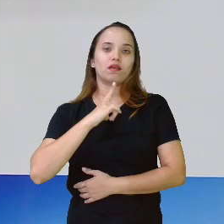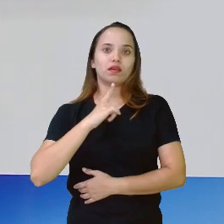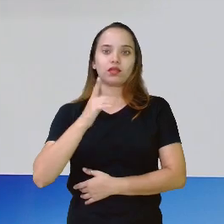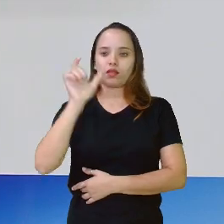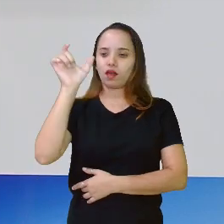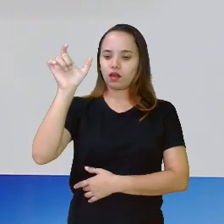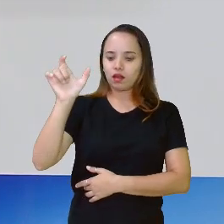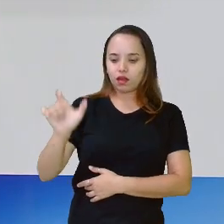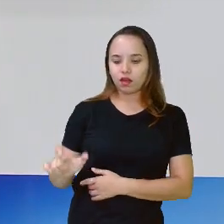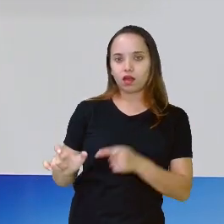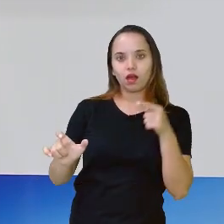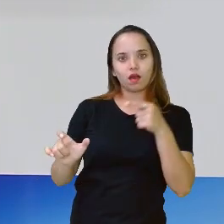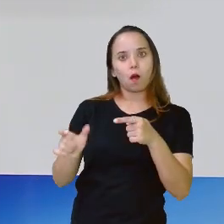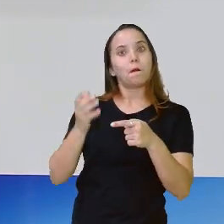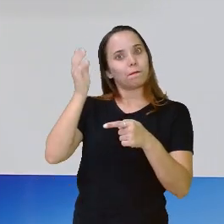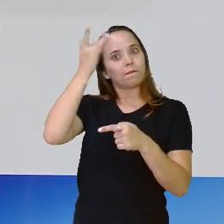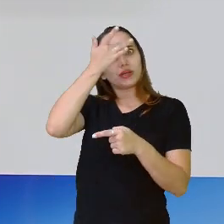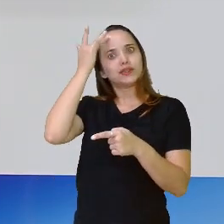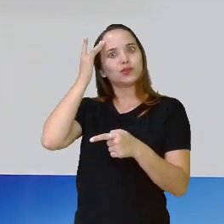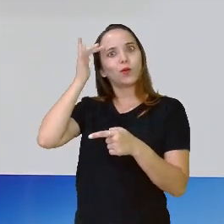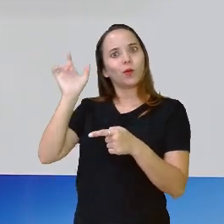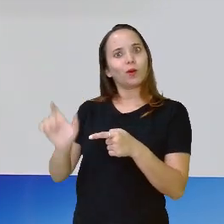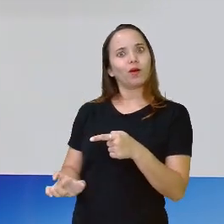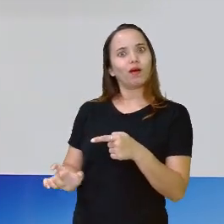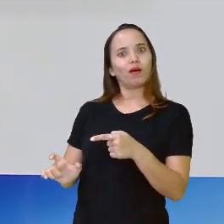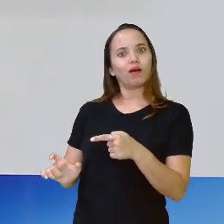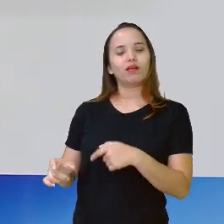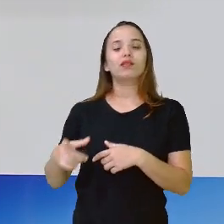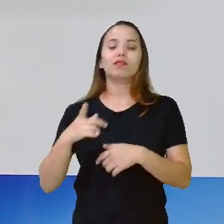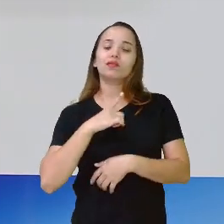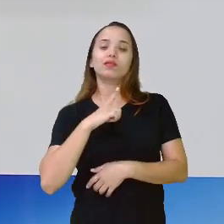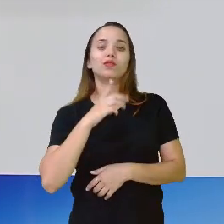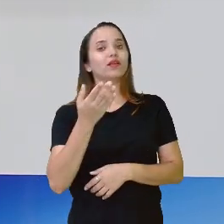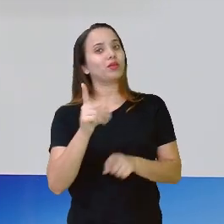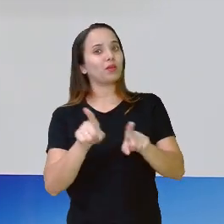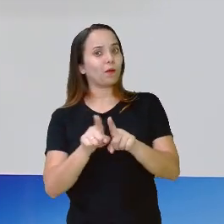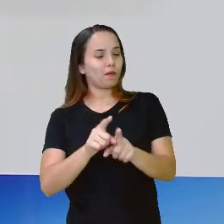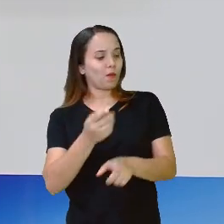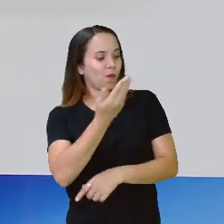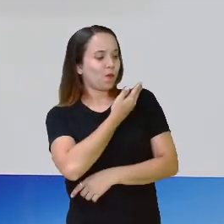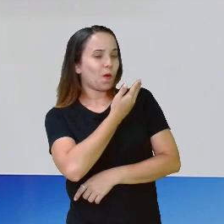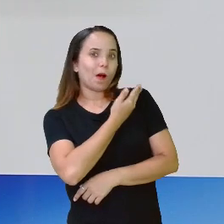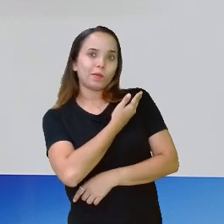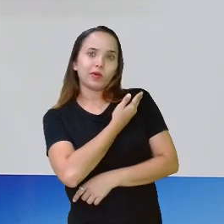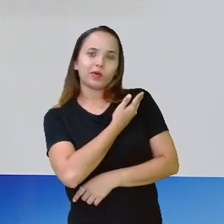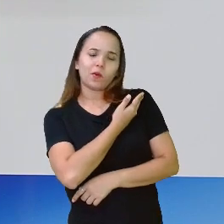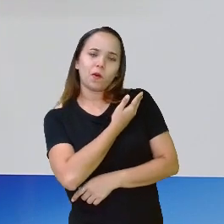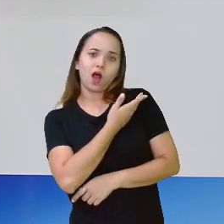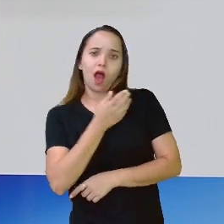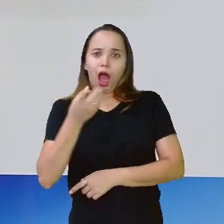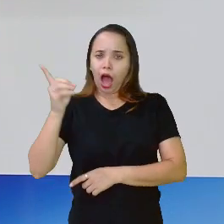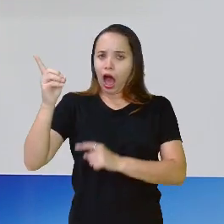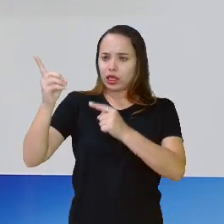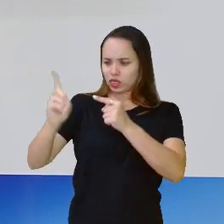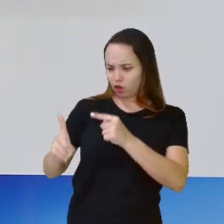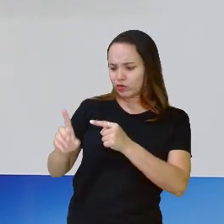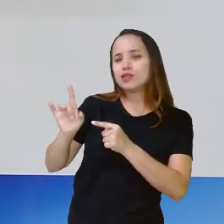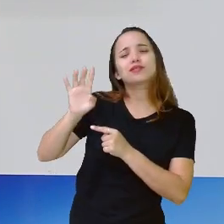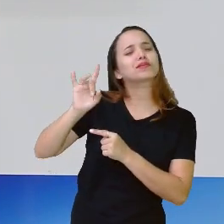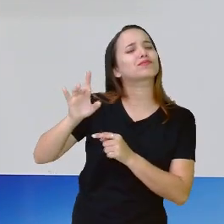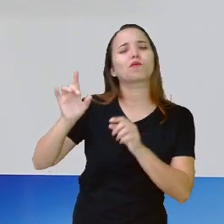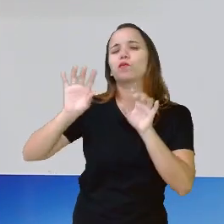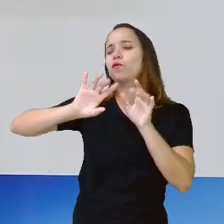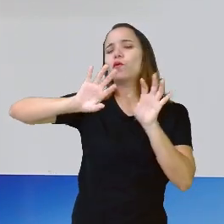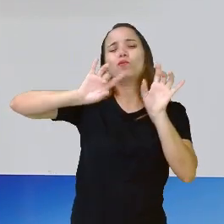pessoa, existe o amigo, existe o colega e não a deficiência. A deficiência vem depois, não vem na